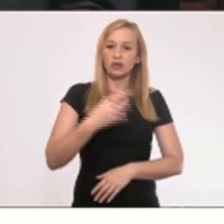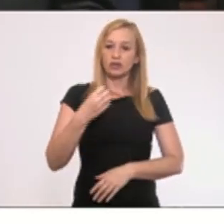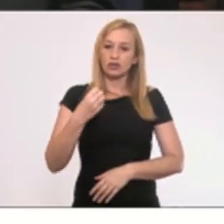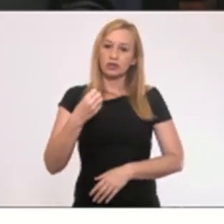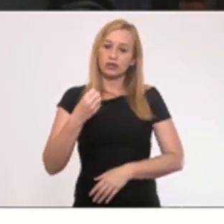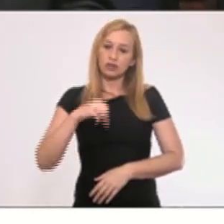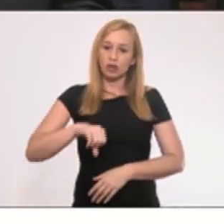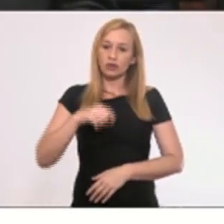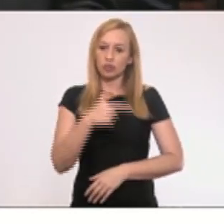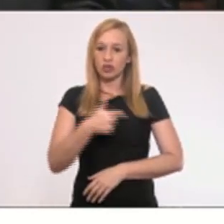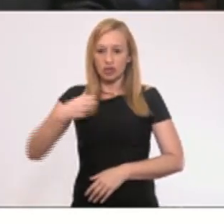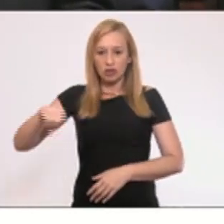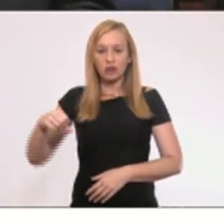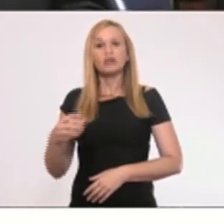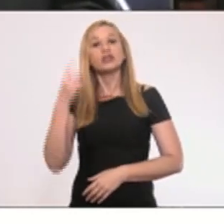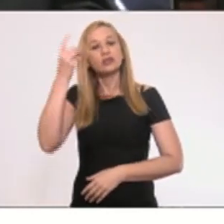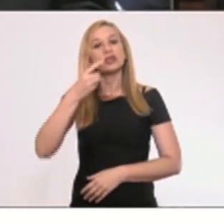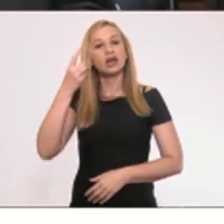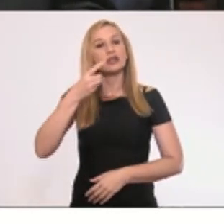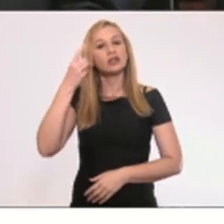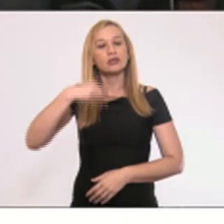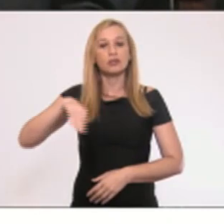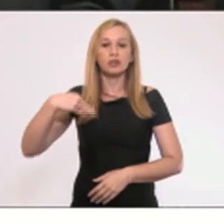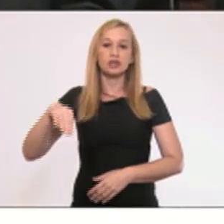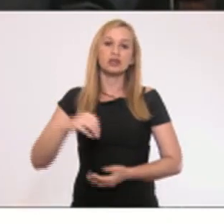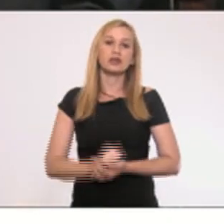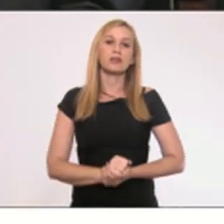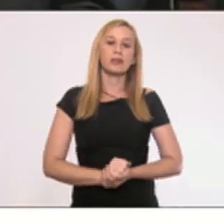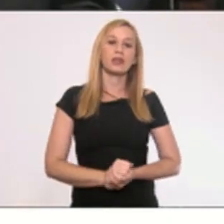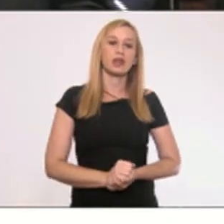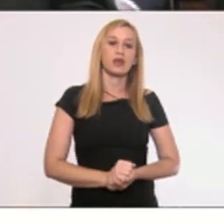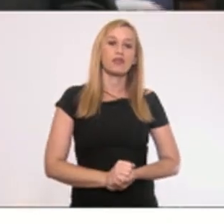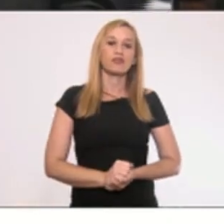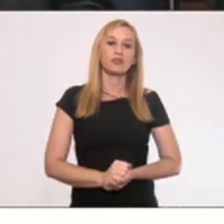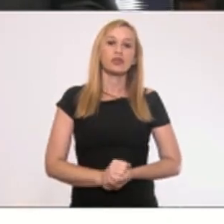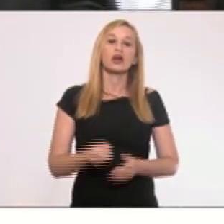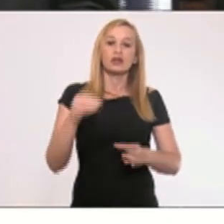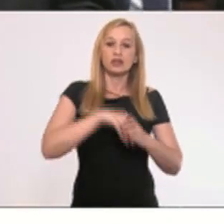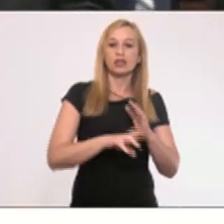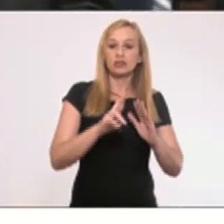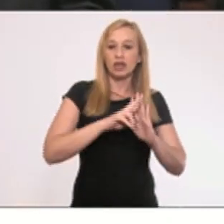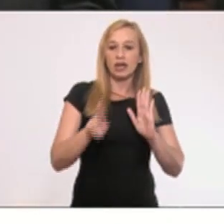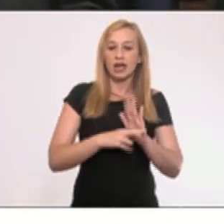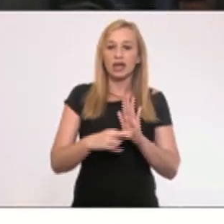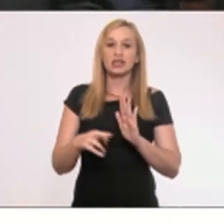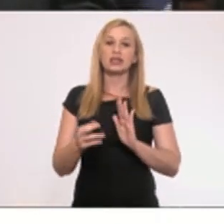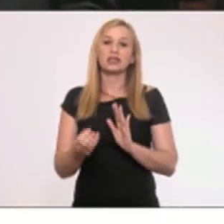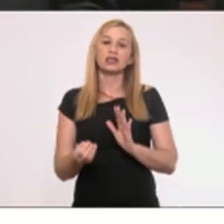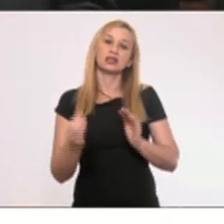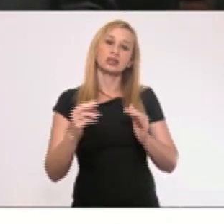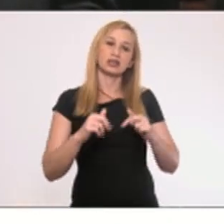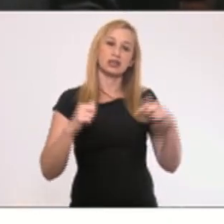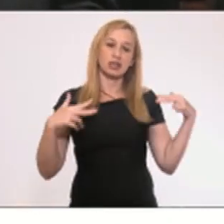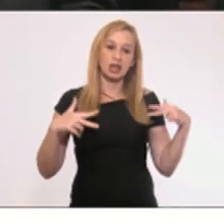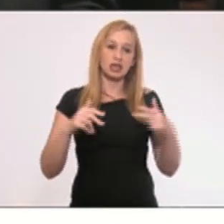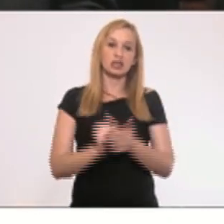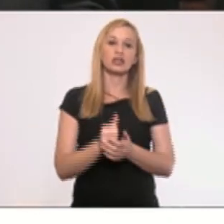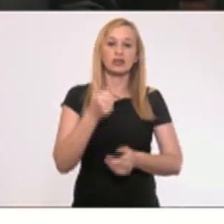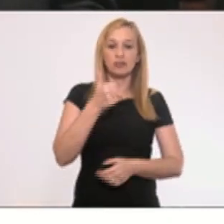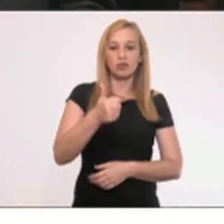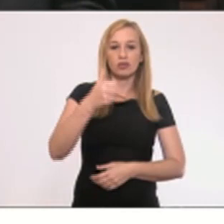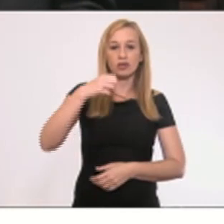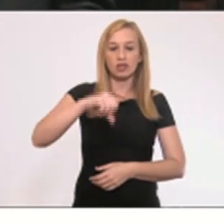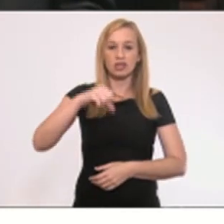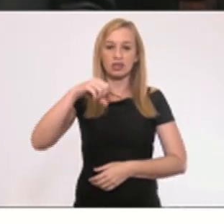de autoria do deputado Gustavo Schmidt e Luiz Paulo, que altera o regimento interno da LERJ, resolução 810 de